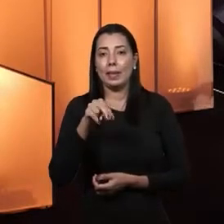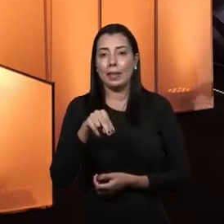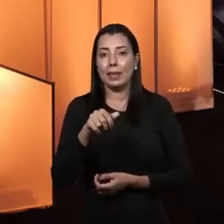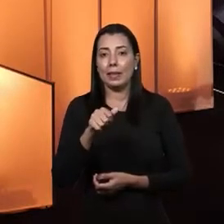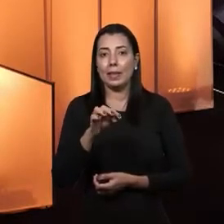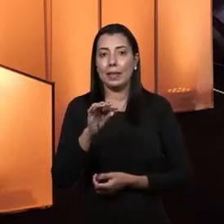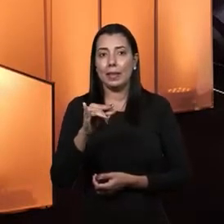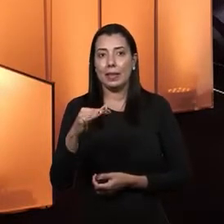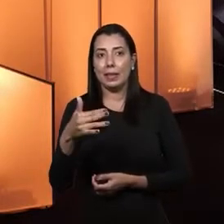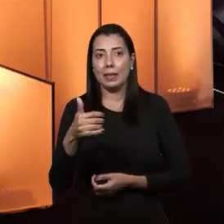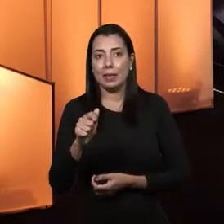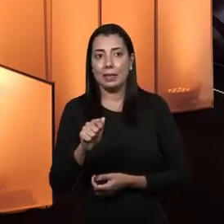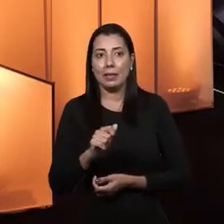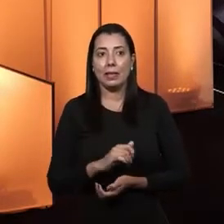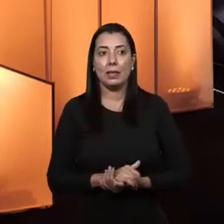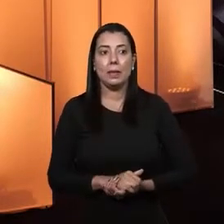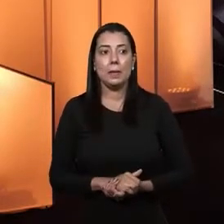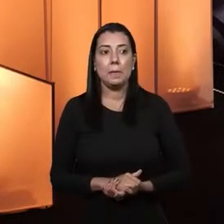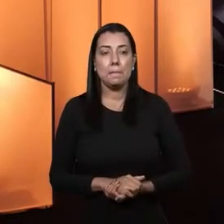ouvindo.